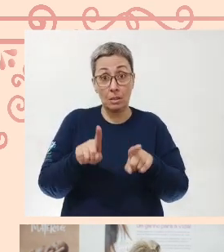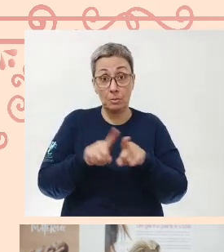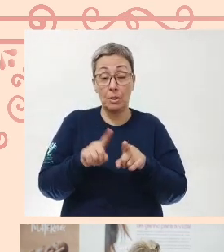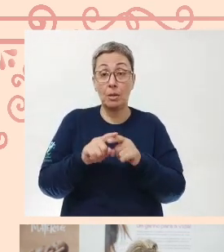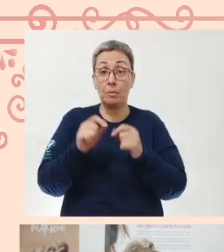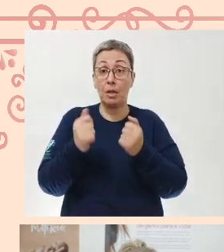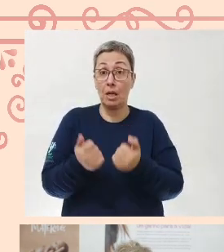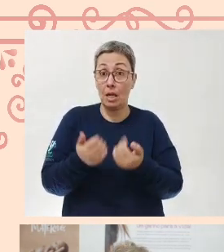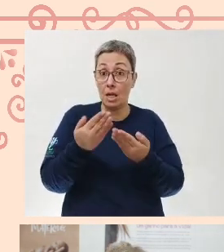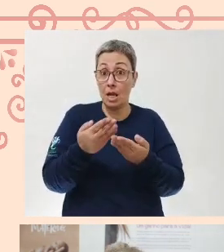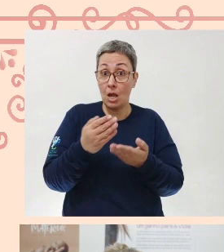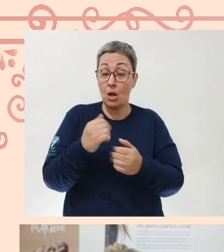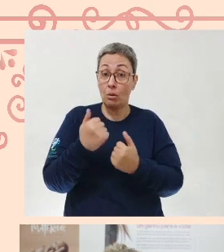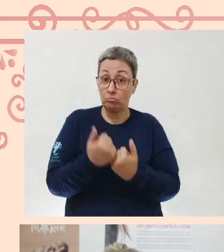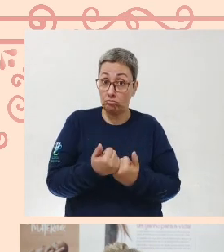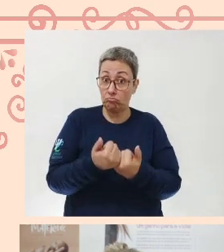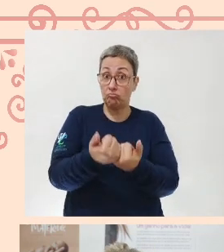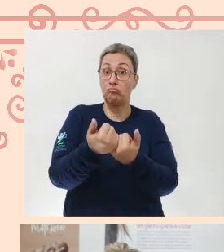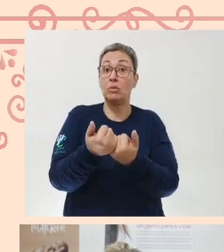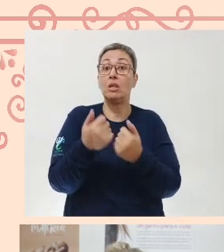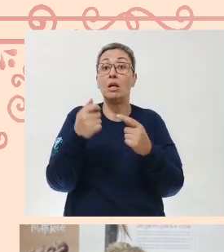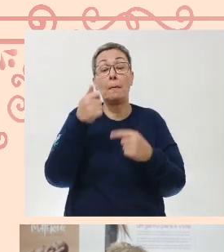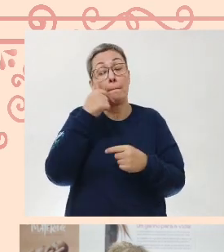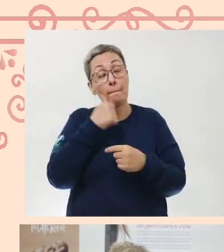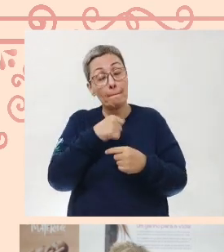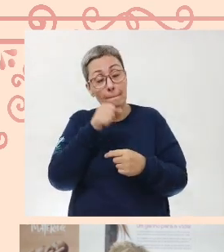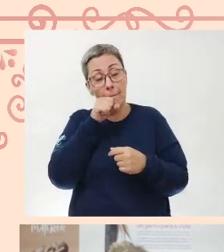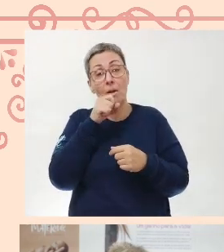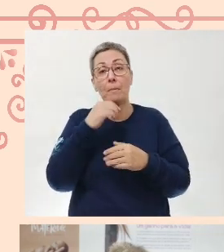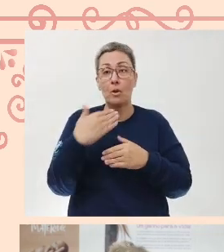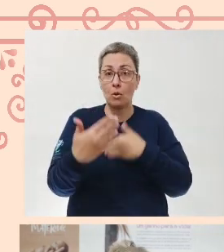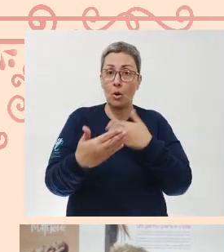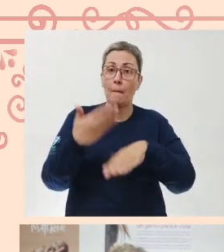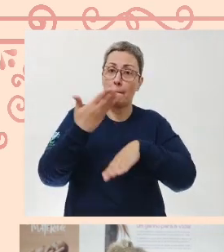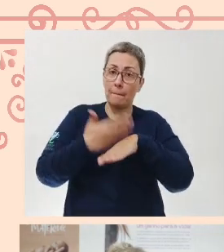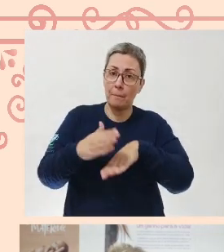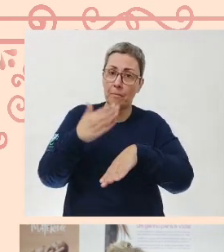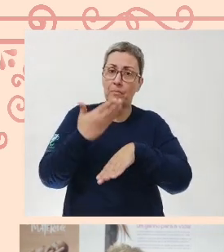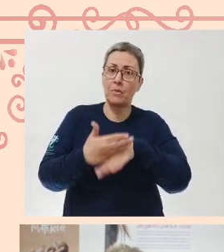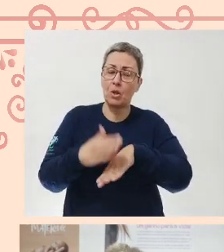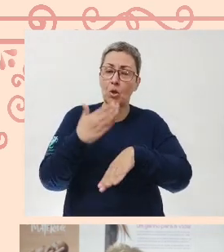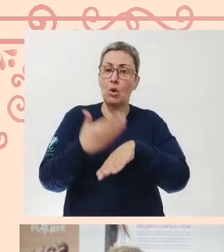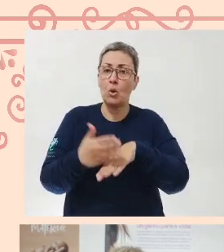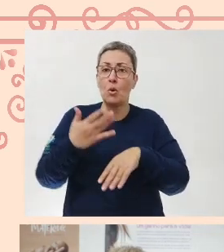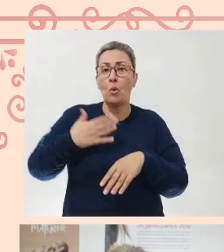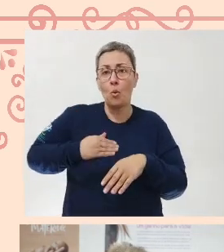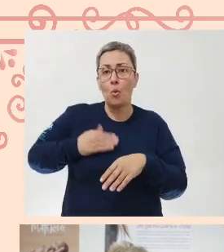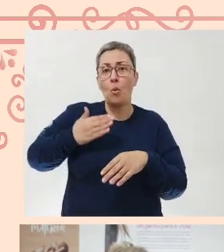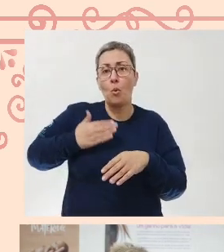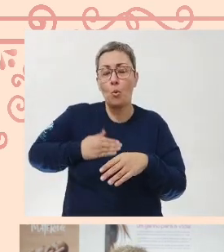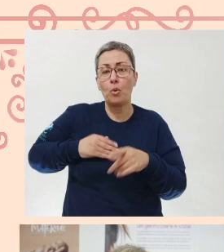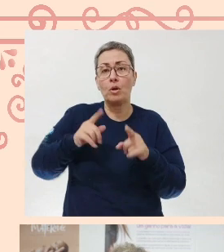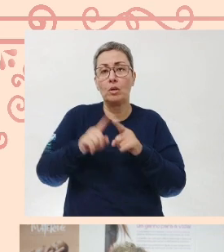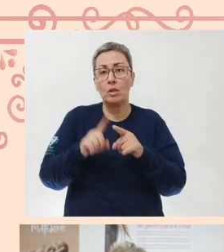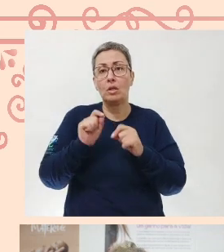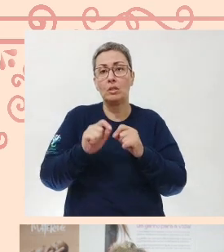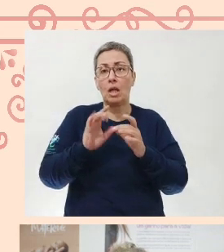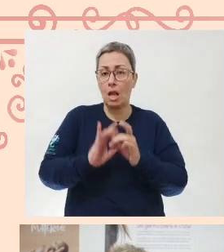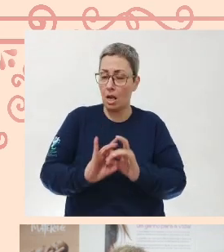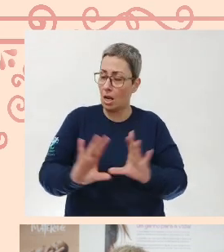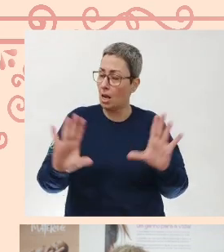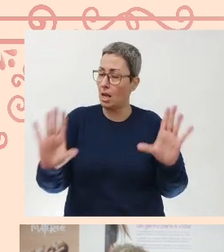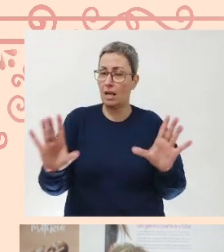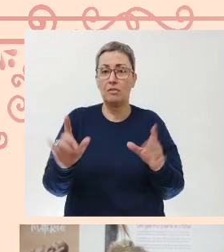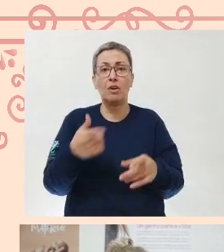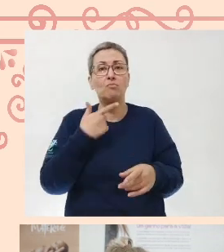Uma vez recebido esse apoio, a mãe passa a praticar o aleitamento materno